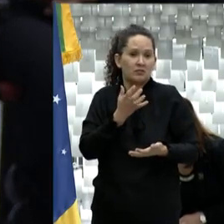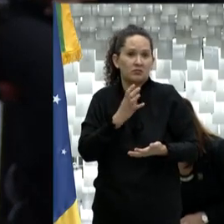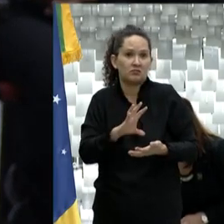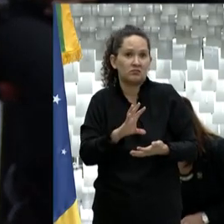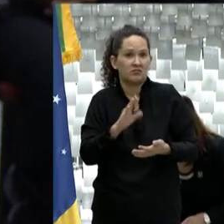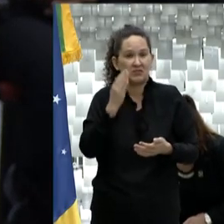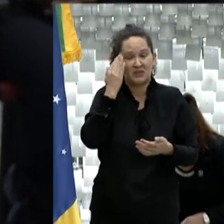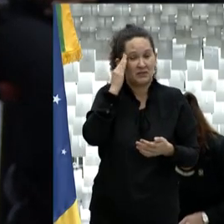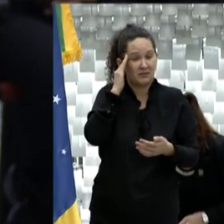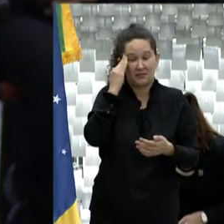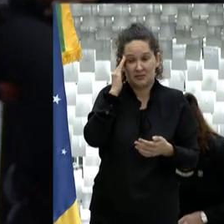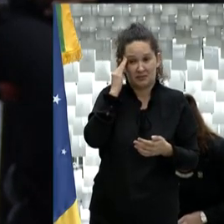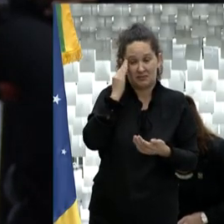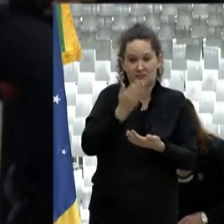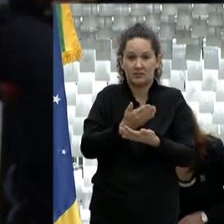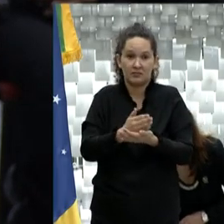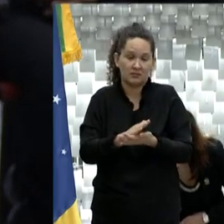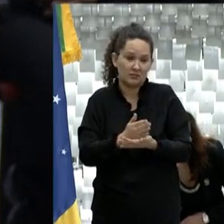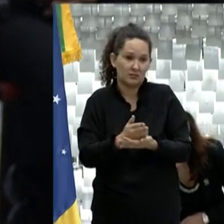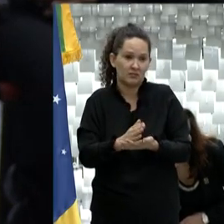até